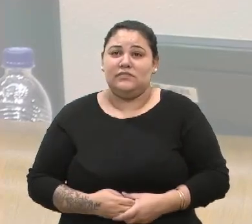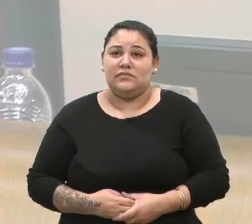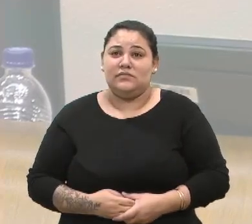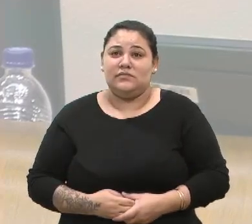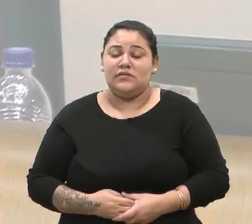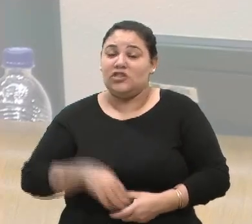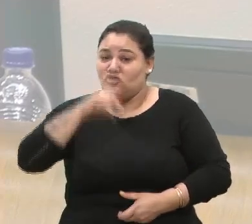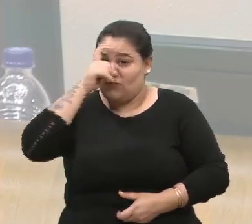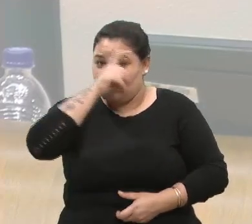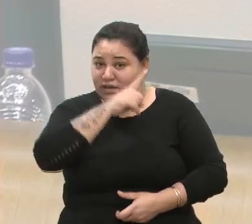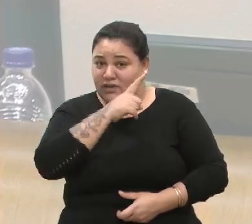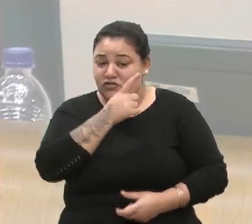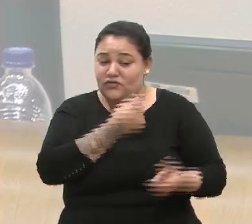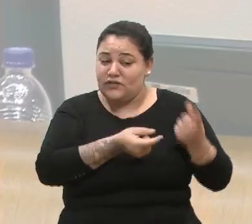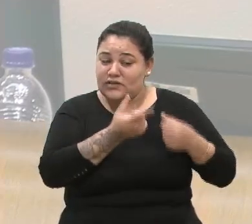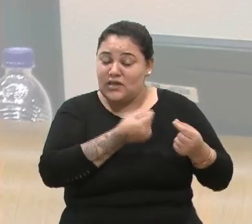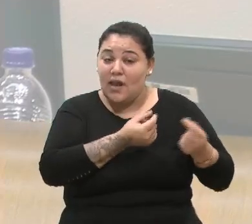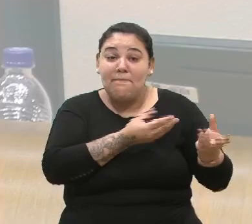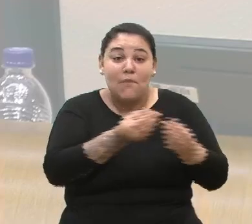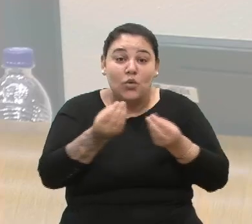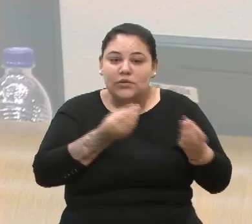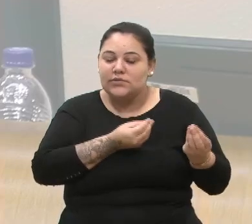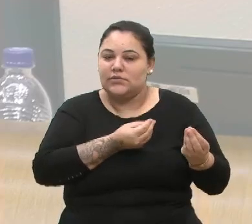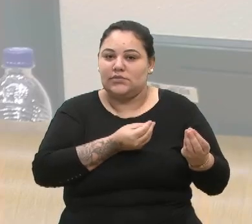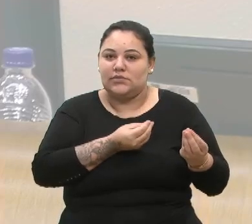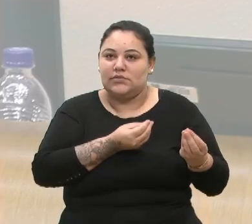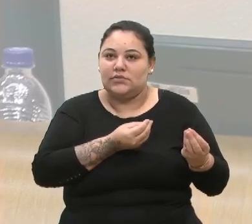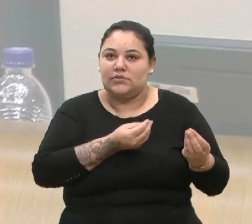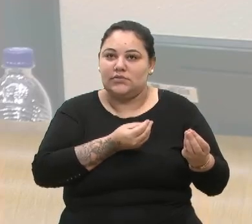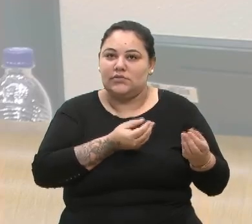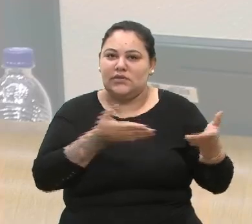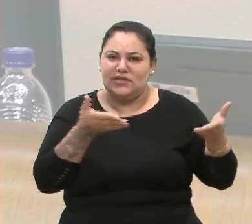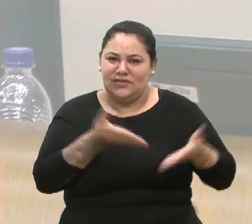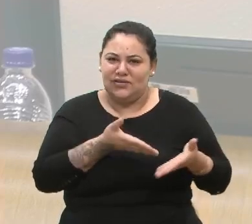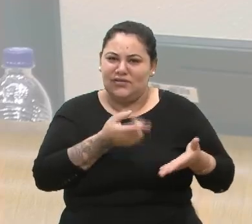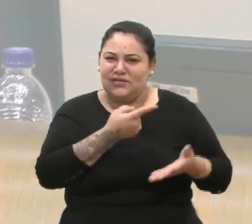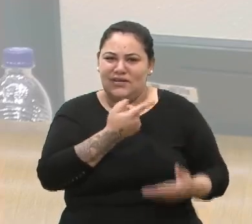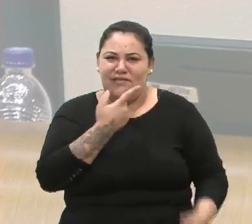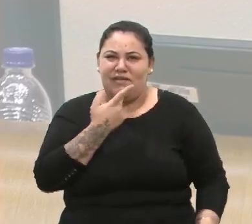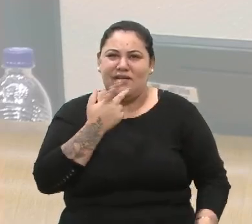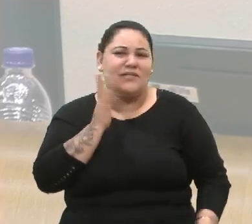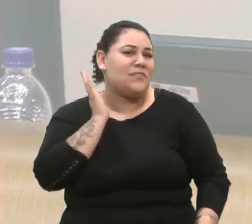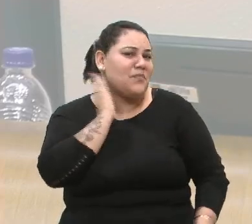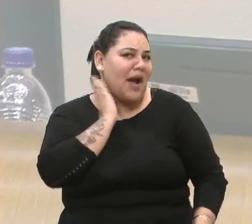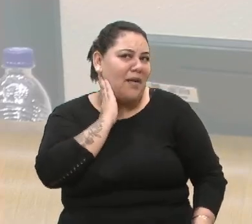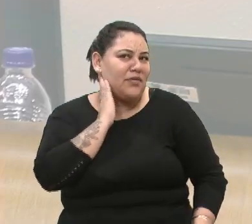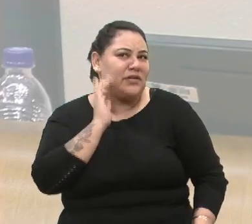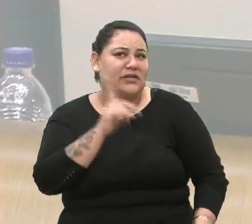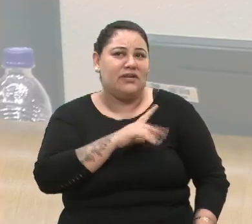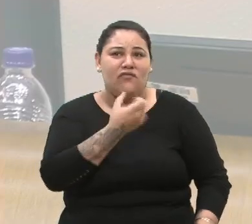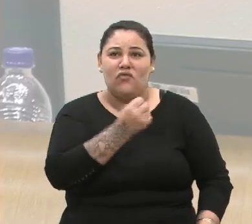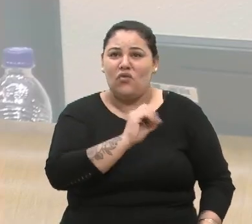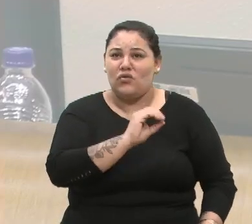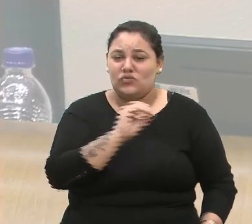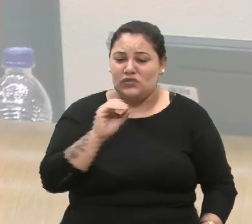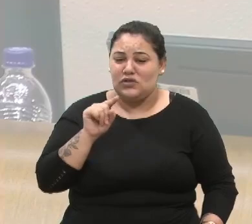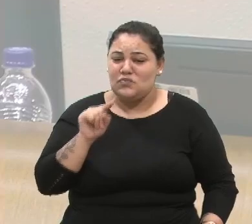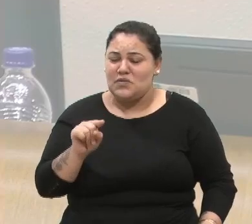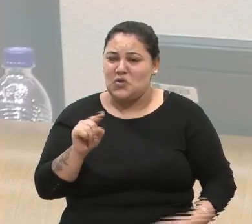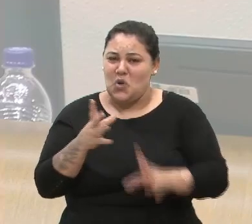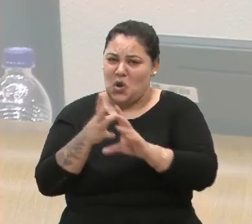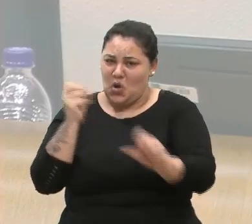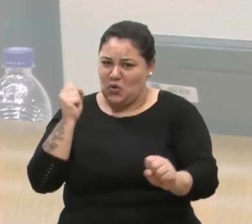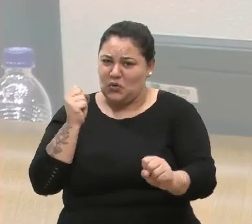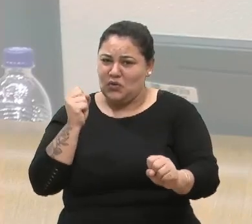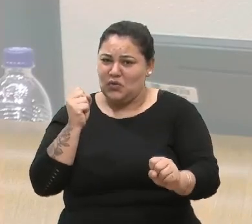com dificuldades financeiras? Muitas. Agora vim com esse papo aí que deu 800 mil de lucro, depois de